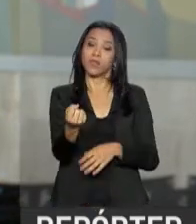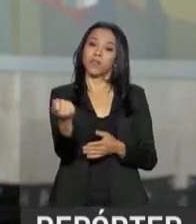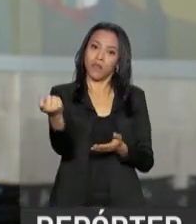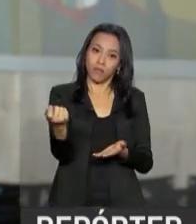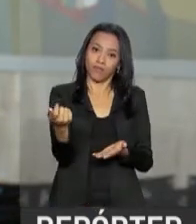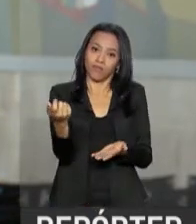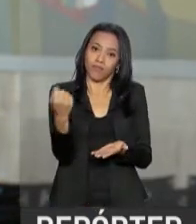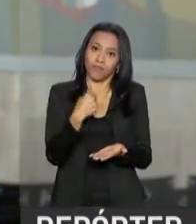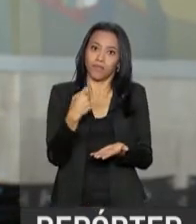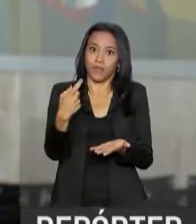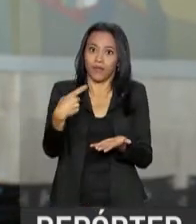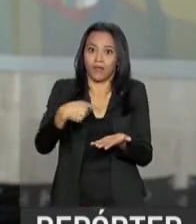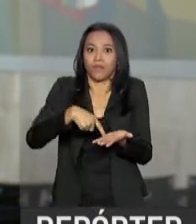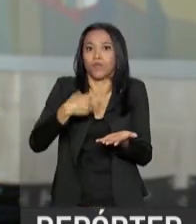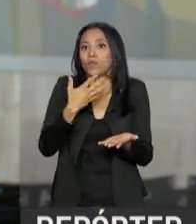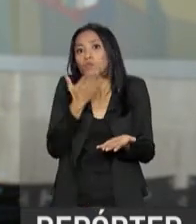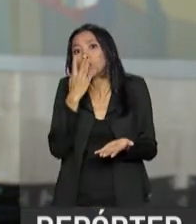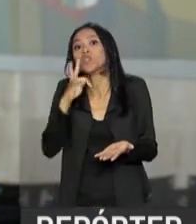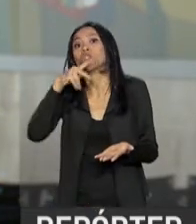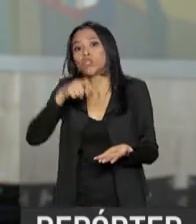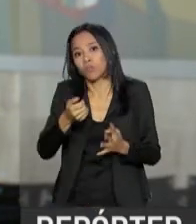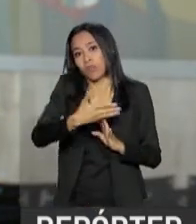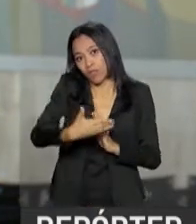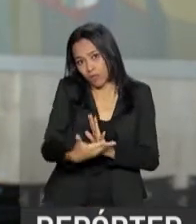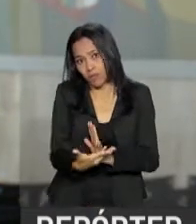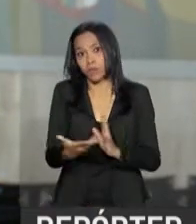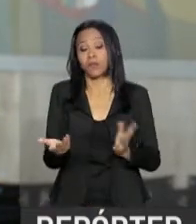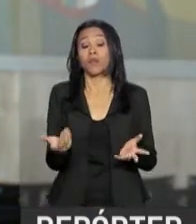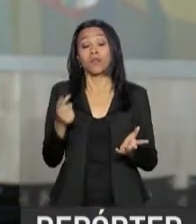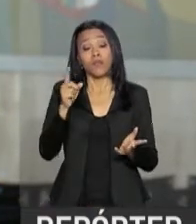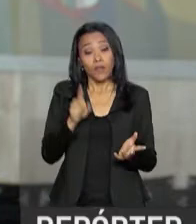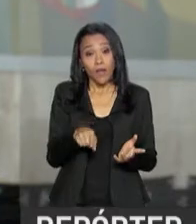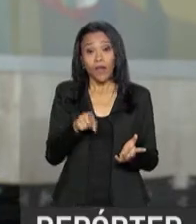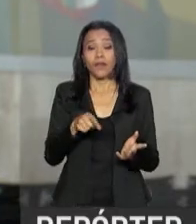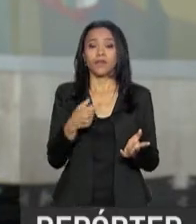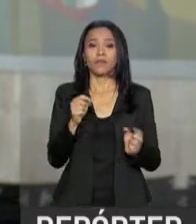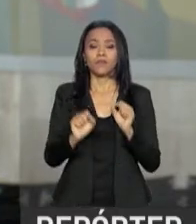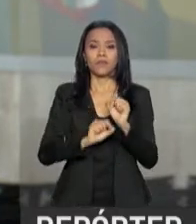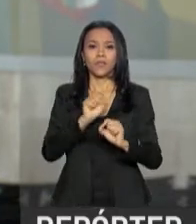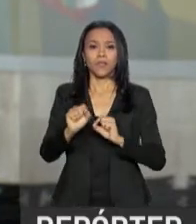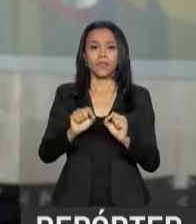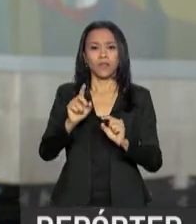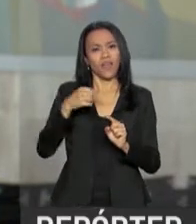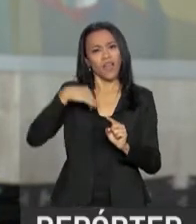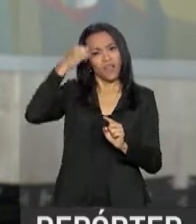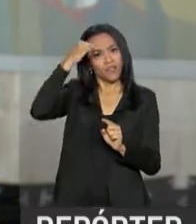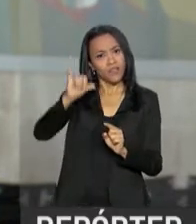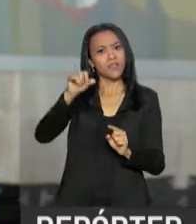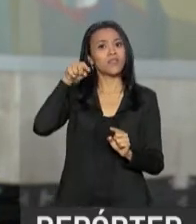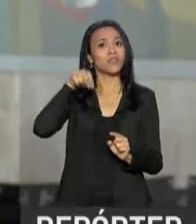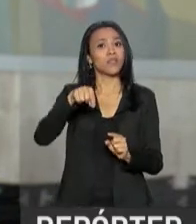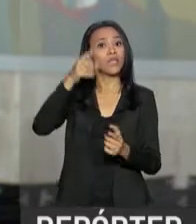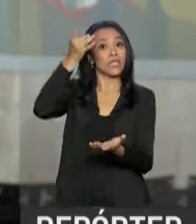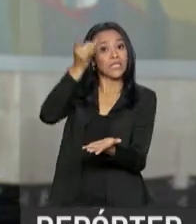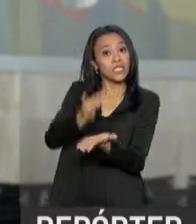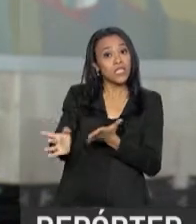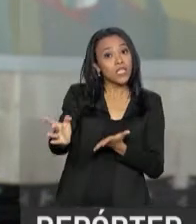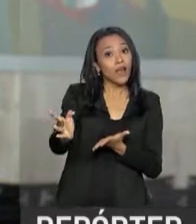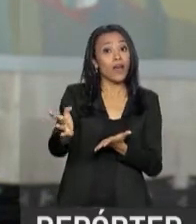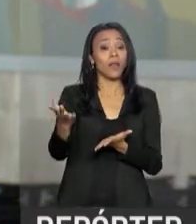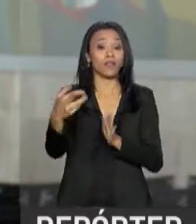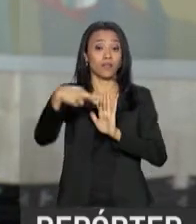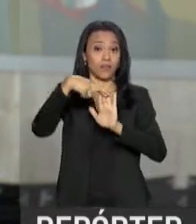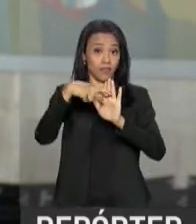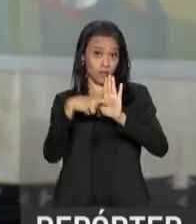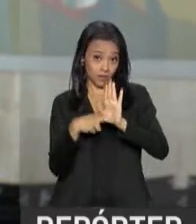a adesão então esse parcelamento suspende eventual processo de exclusão do micro e pequeno